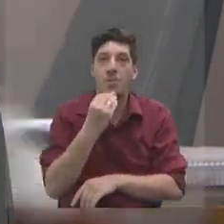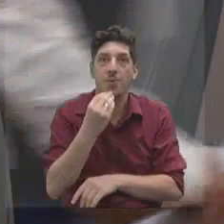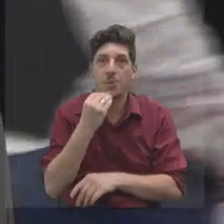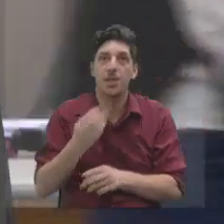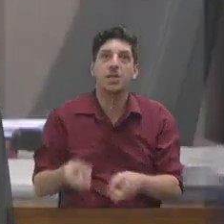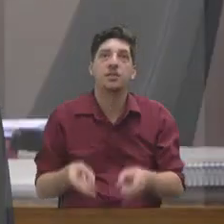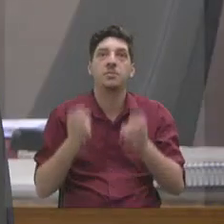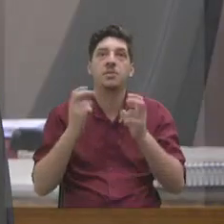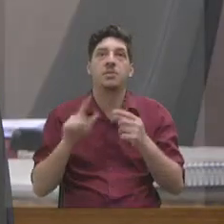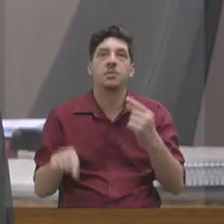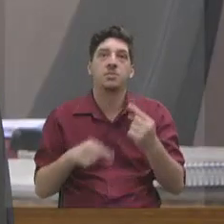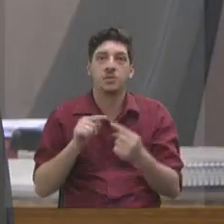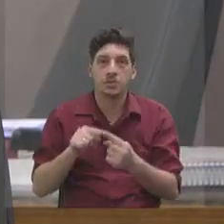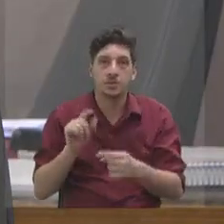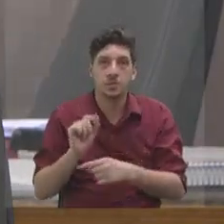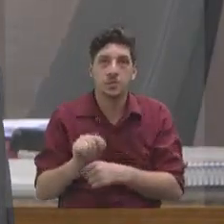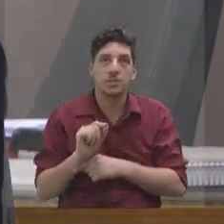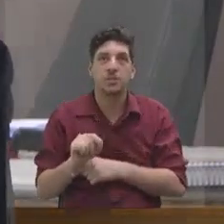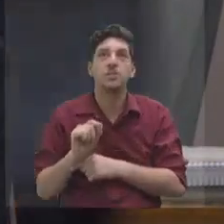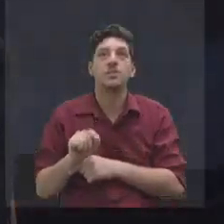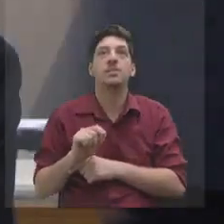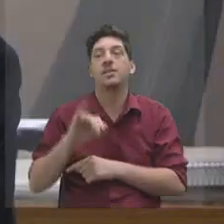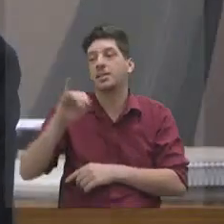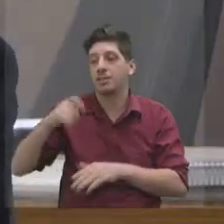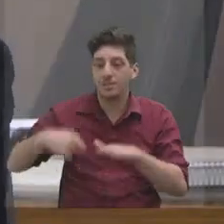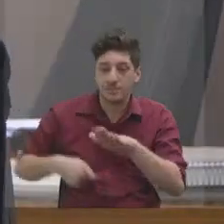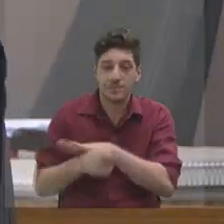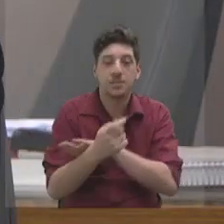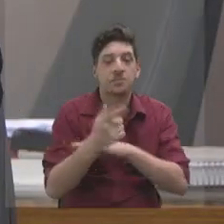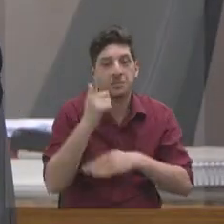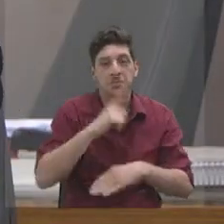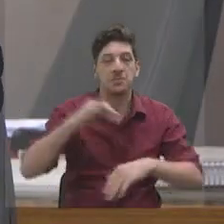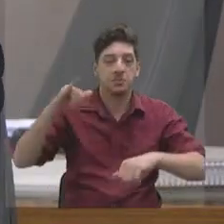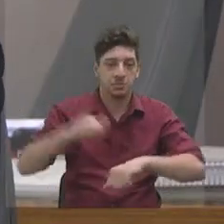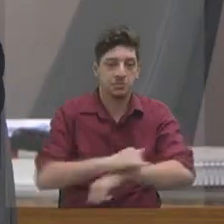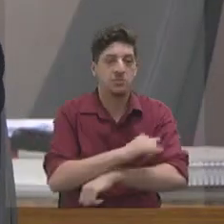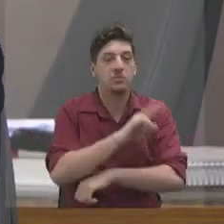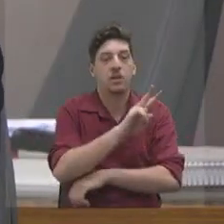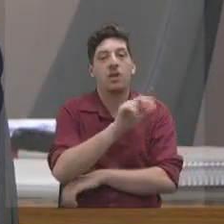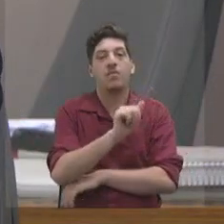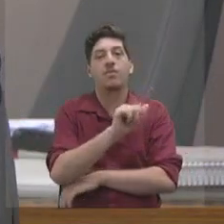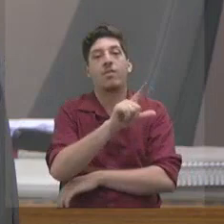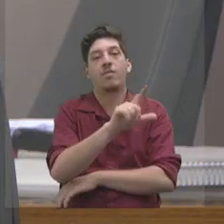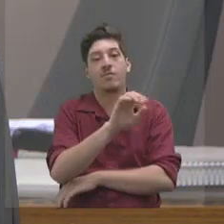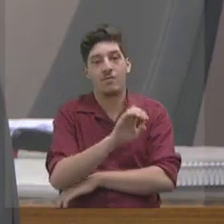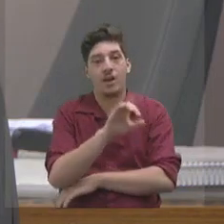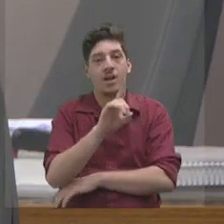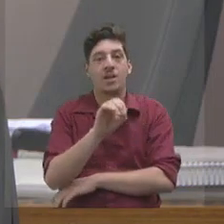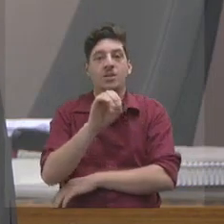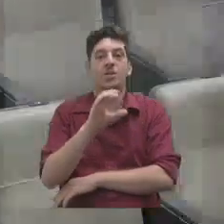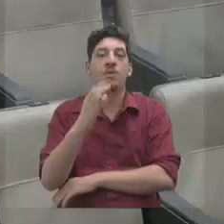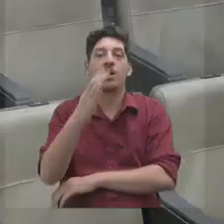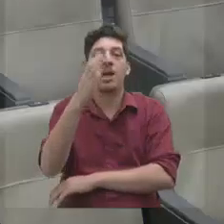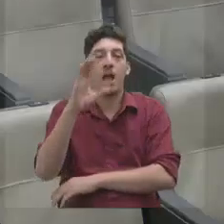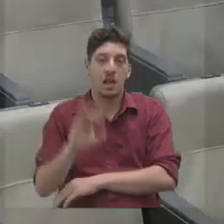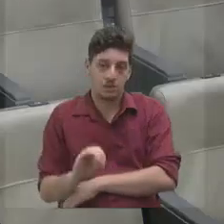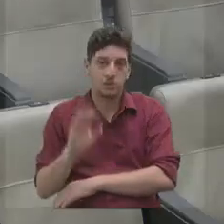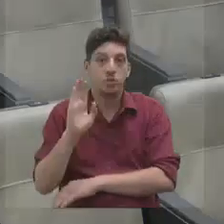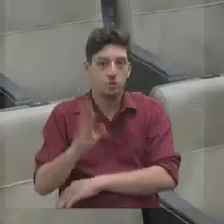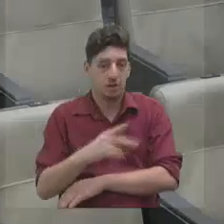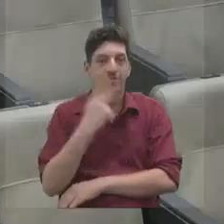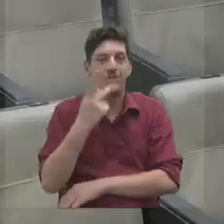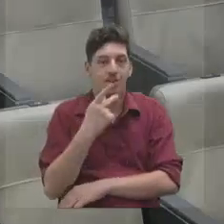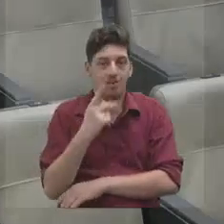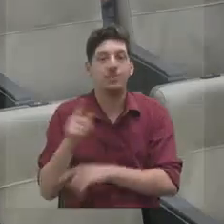para que a realização dos investimentos do aeroporto Vale do Aço é isso foi dito pela equipe dos filé de geração civil então aqui acho que vale até um